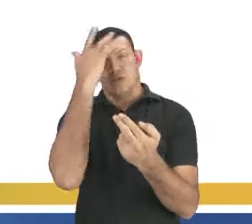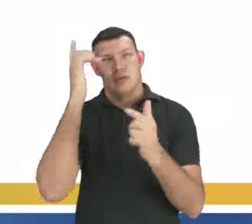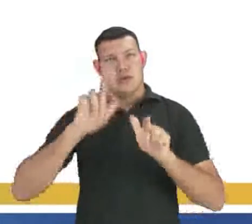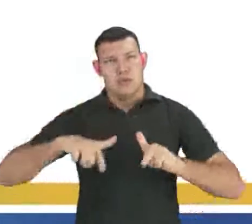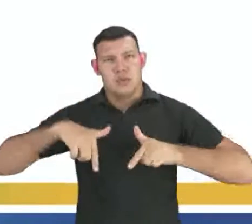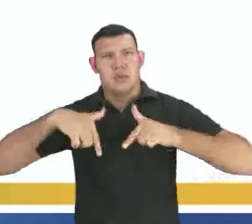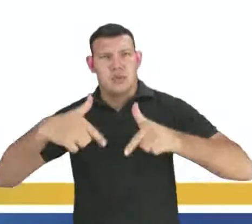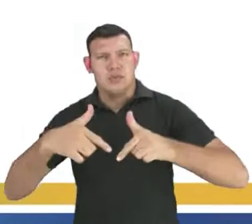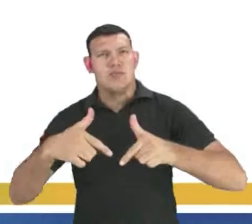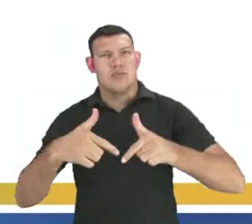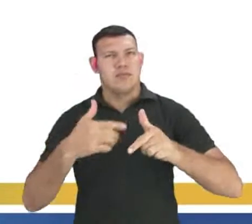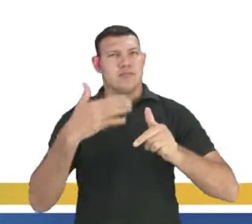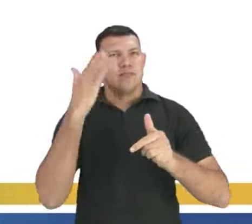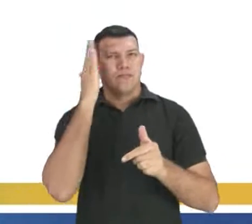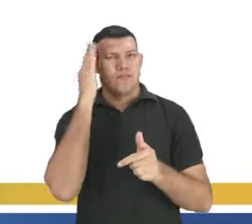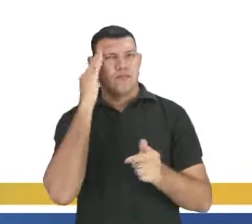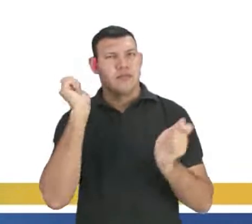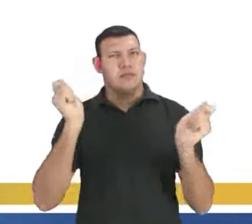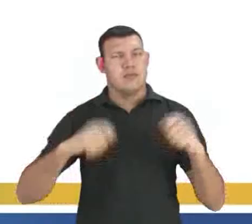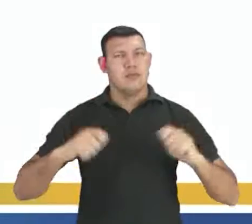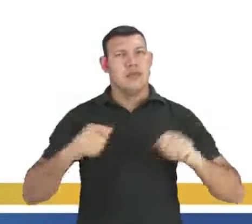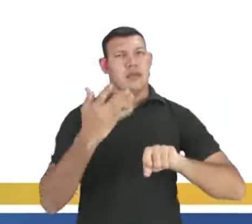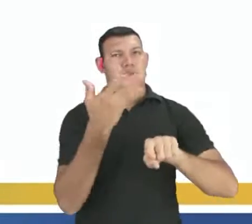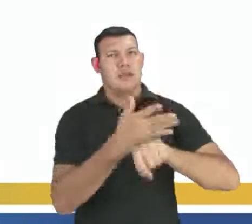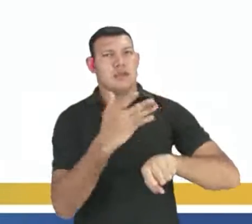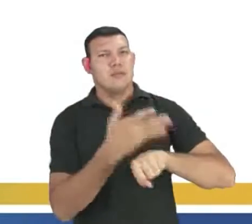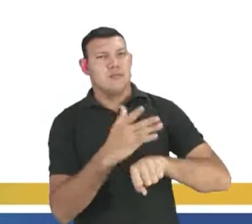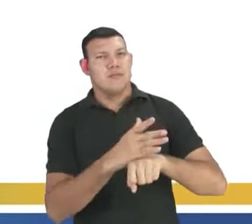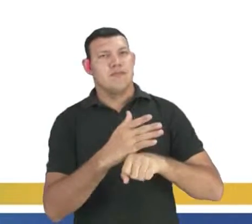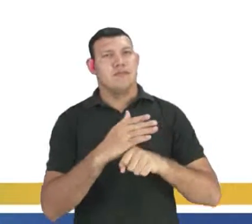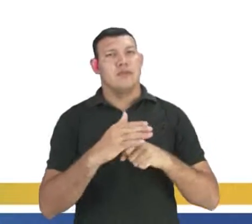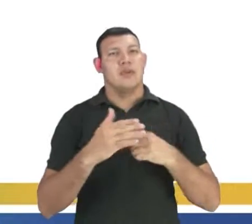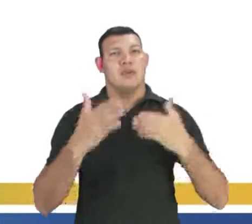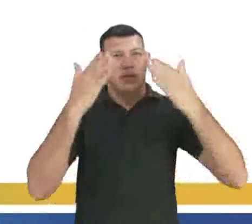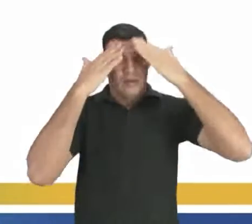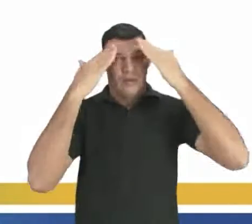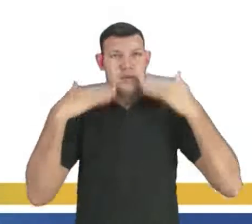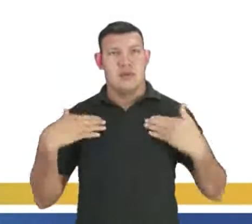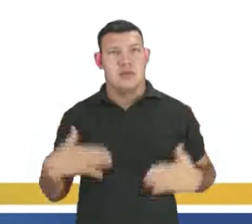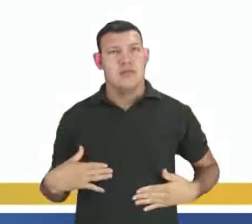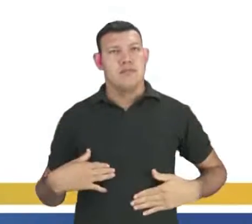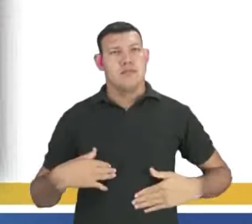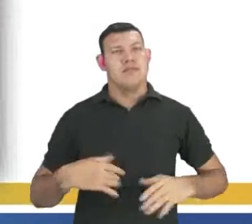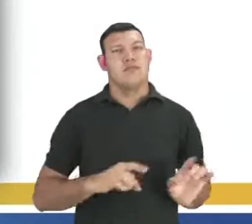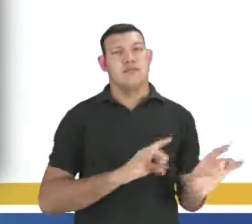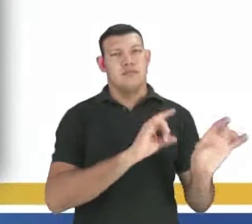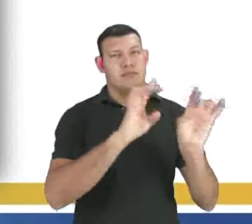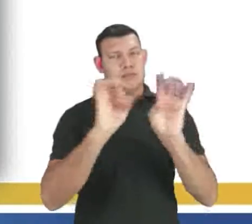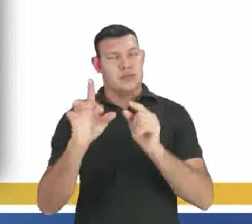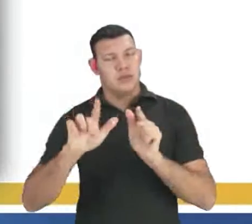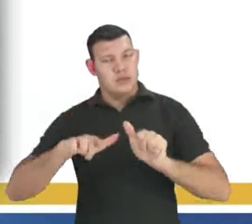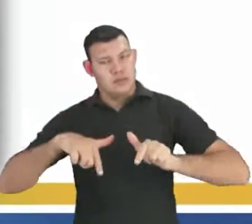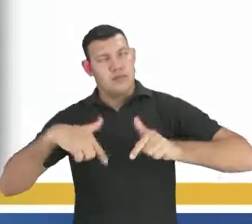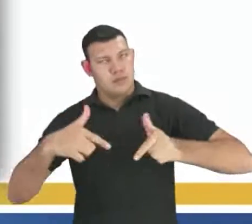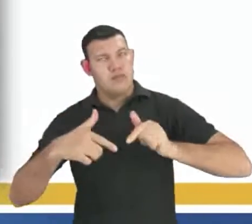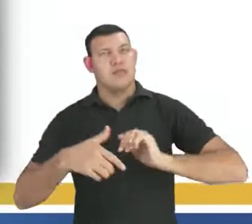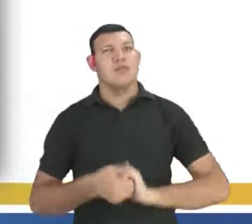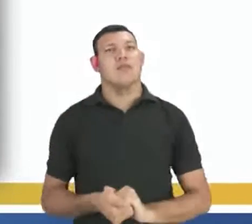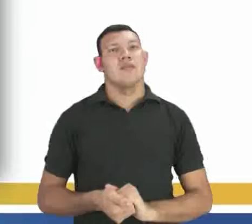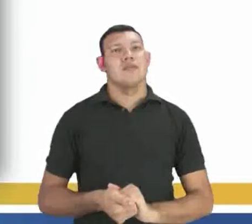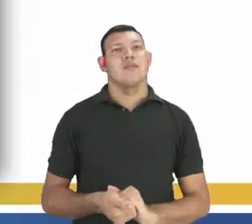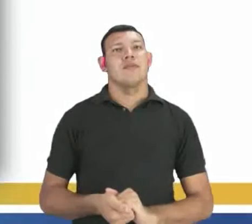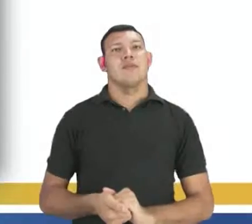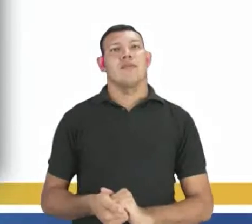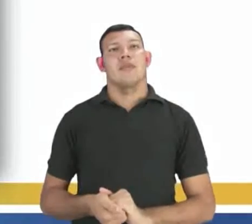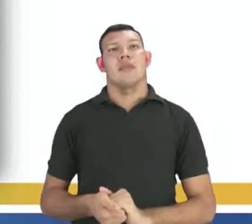combates, e as habilidades necessárias eram treinadas nos tempos de paz. Aí a gente vai